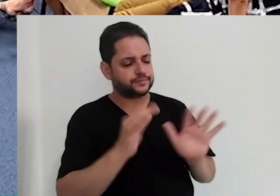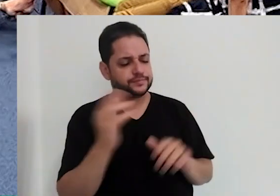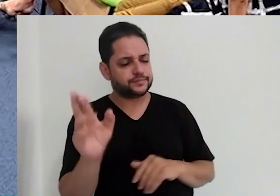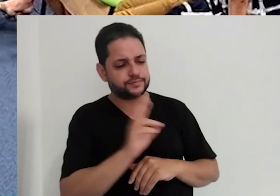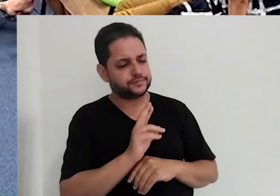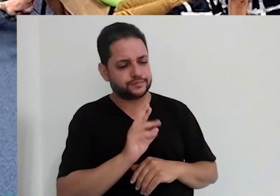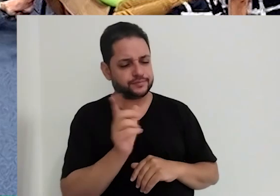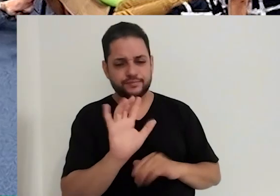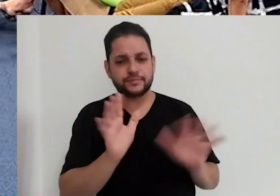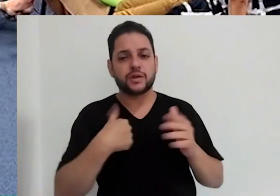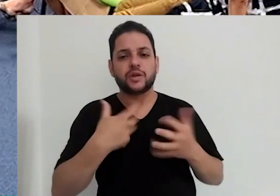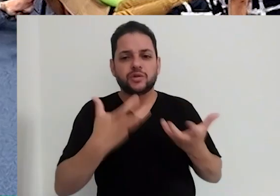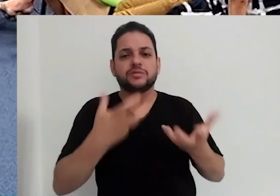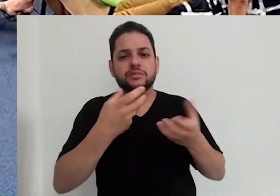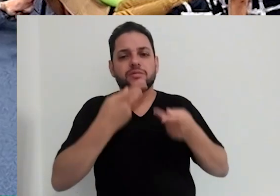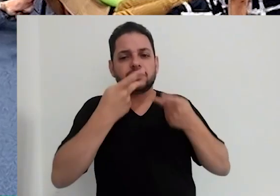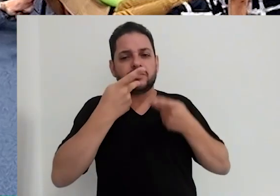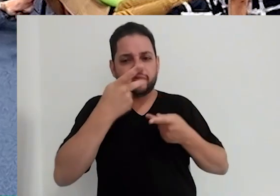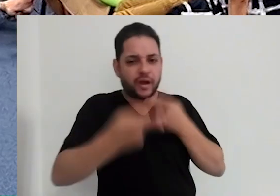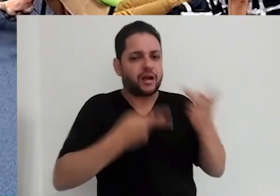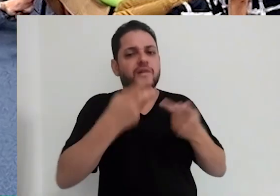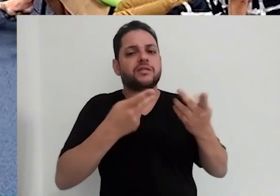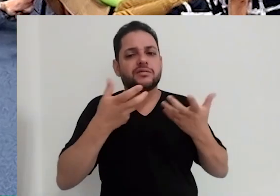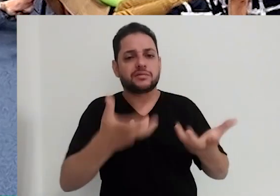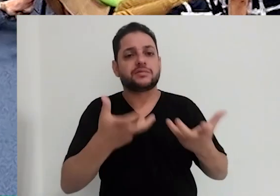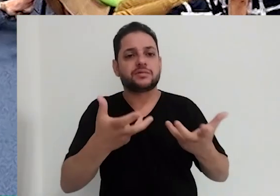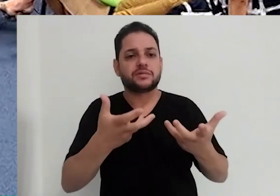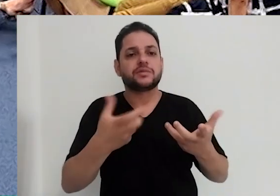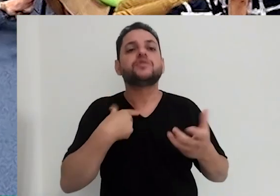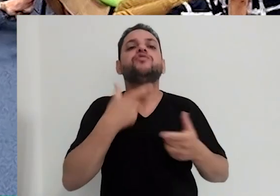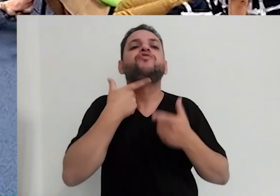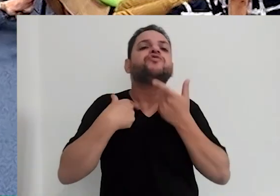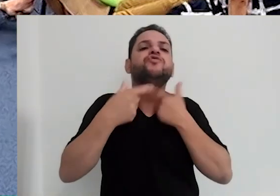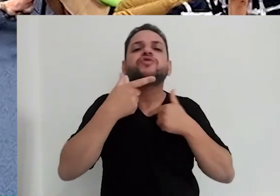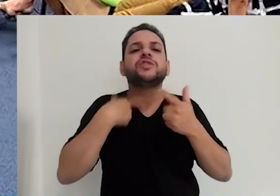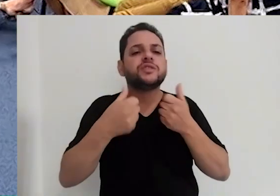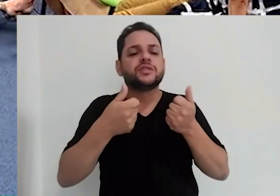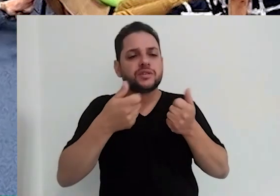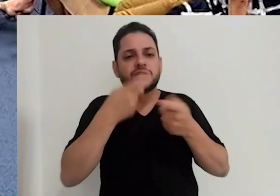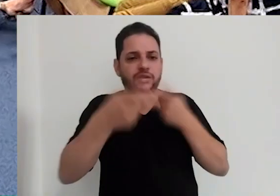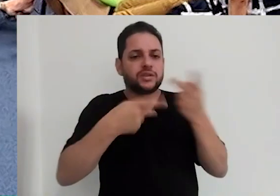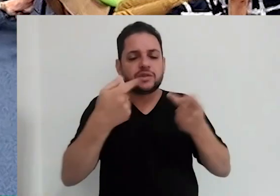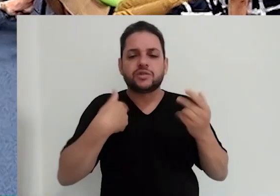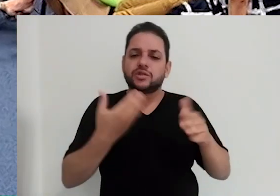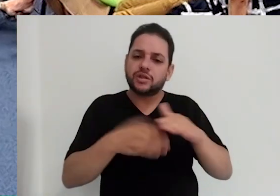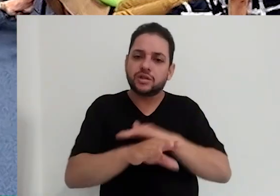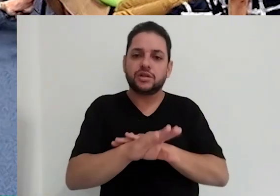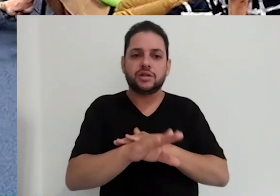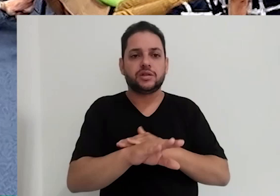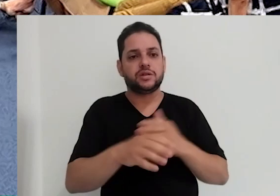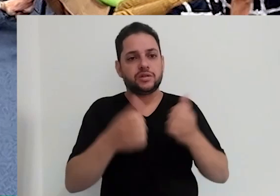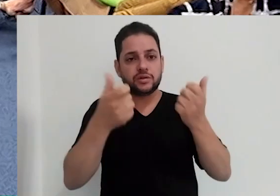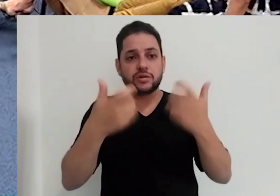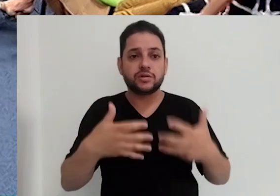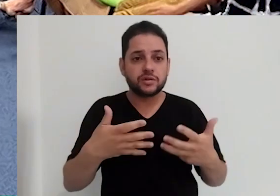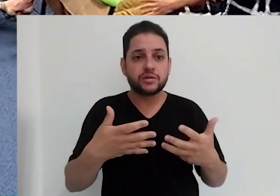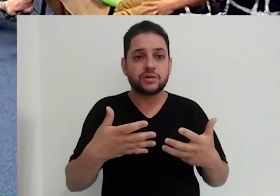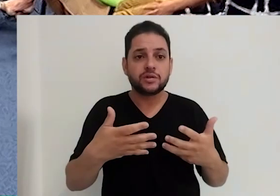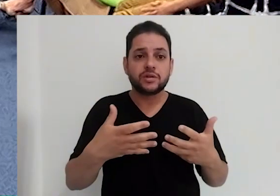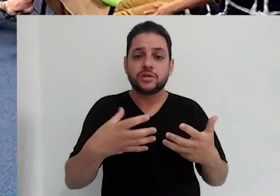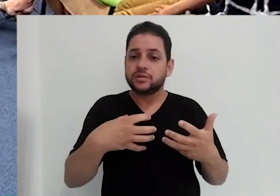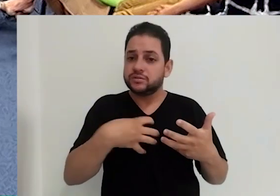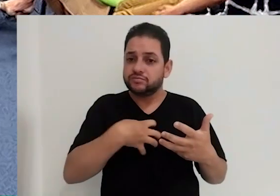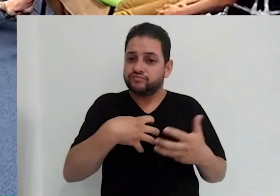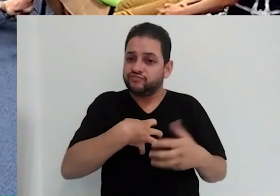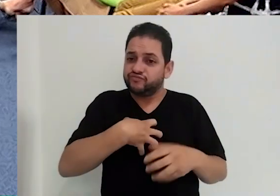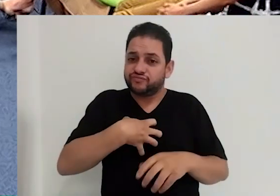eu quero falar eu eu tô com vontade de falar não se preocupe eu tô acostumada a falar Eh eu não me incomodo com a minha emoção se